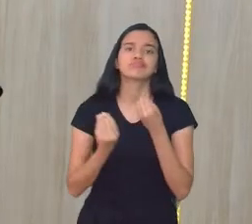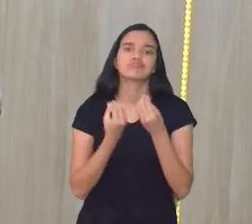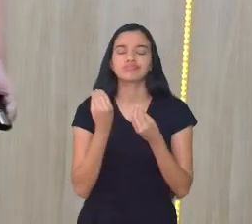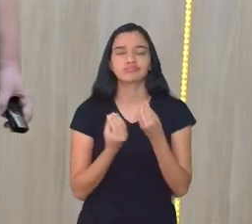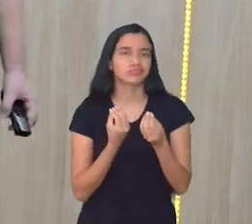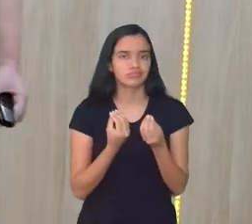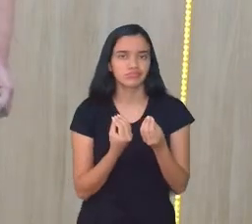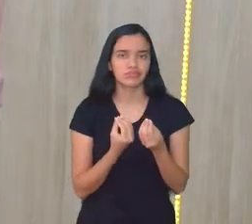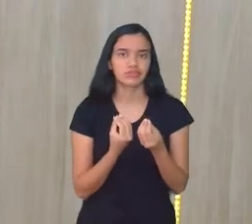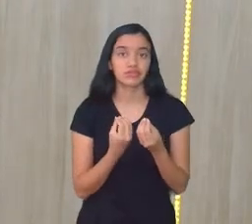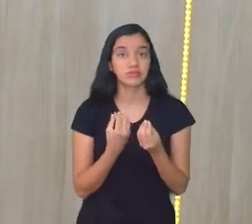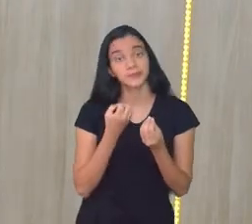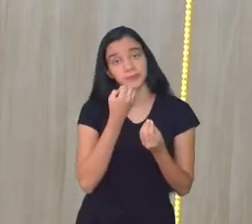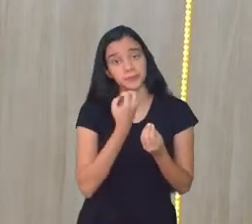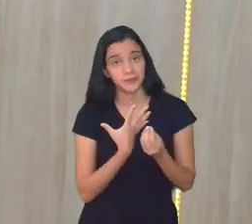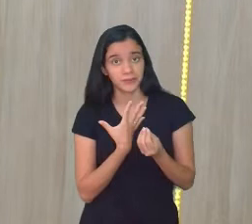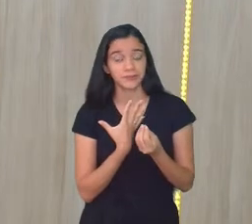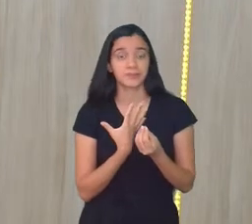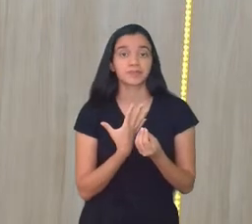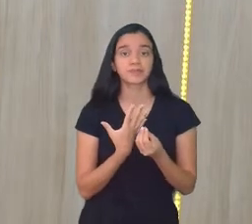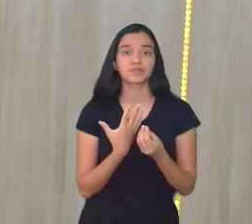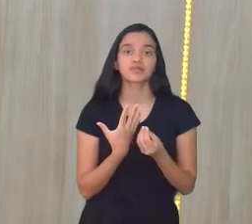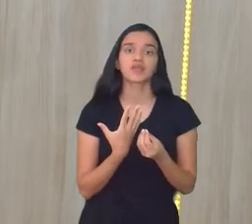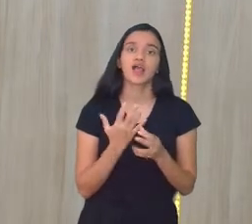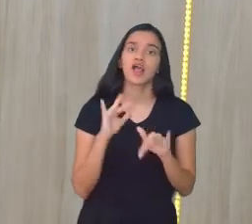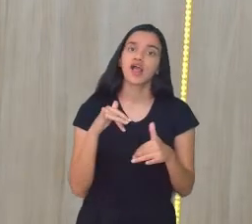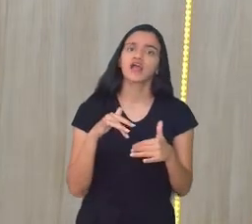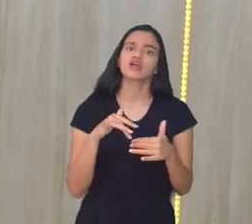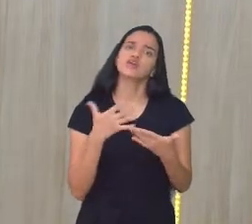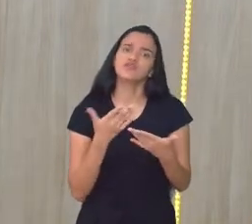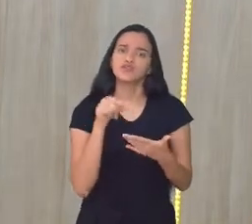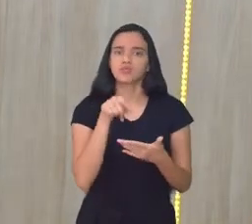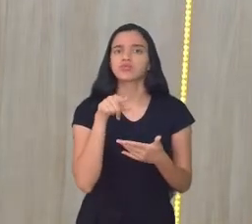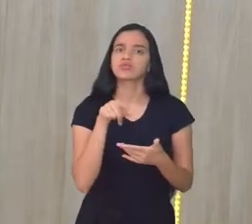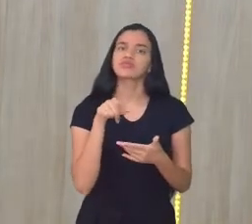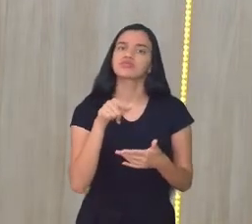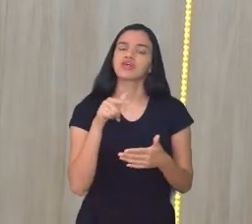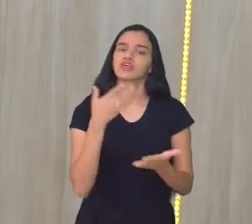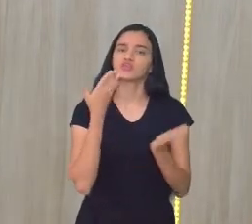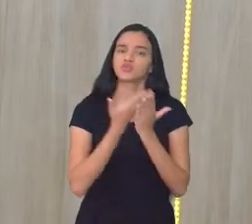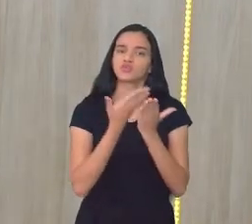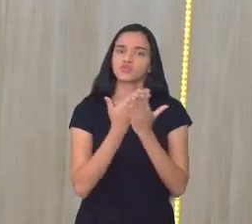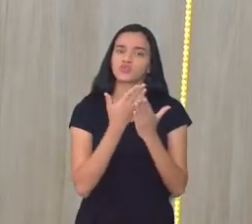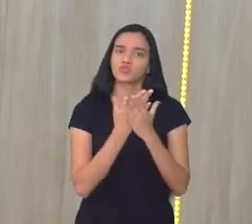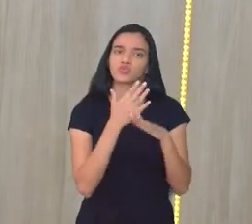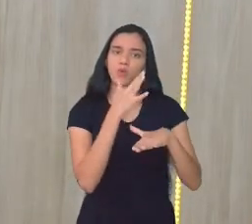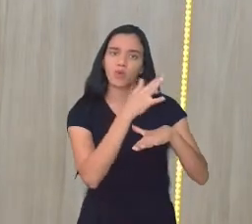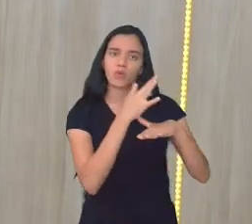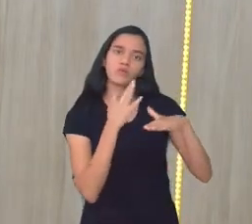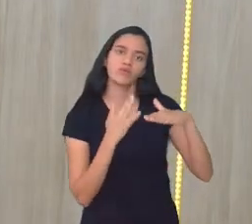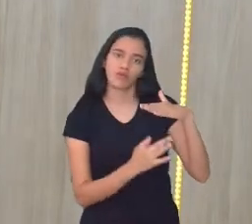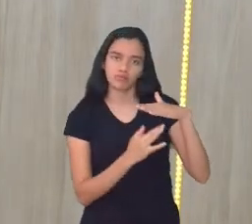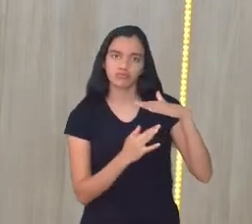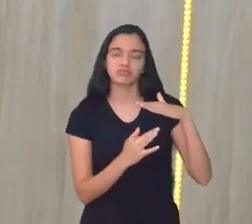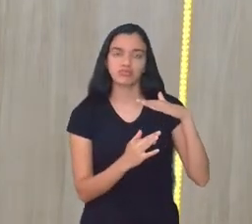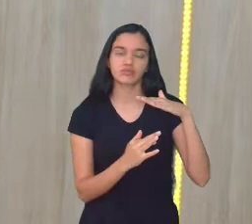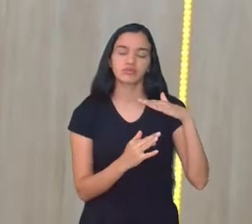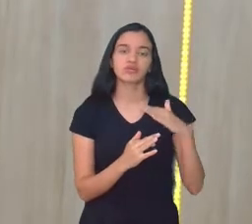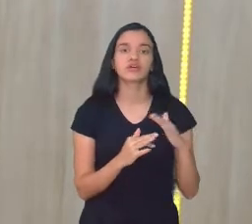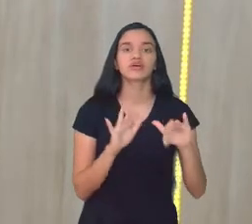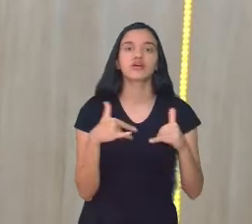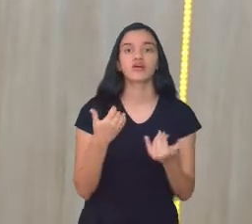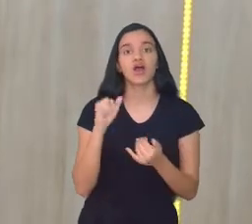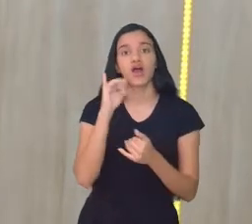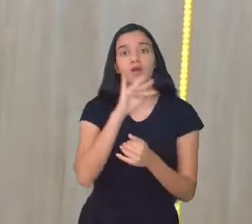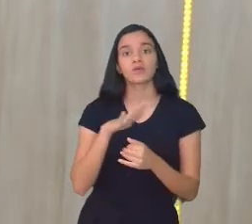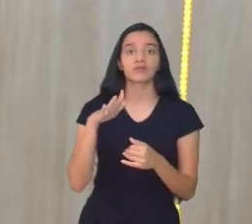decimais? Bom, no geral, vocês trabalham com fração com a